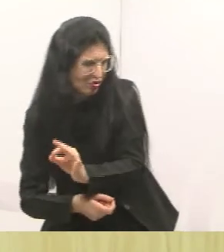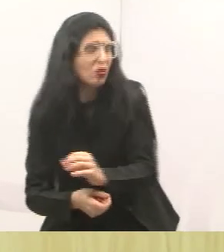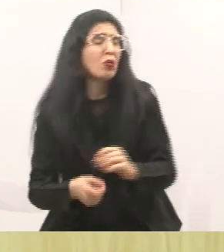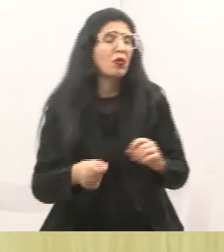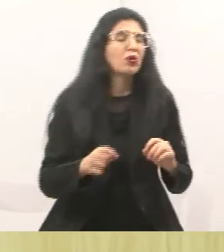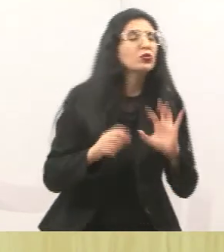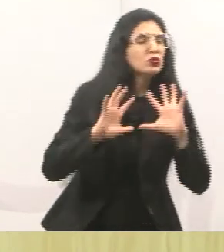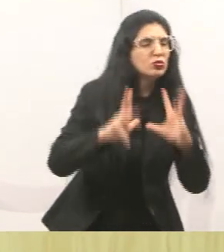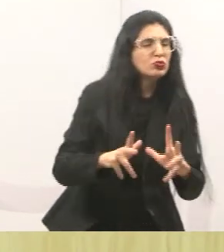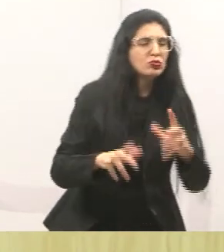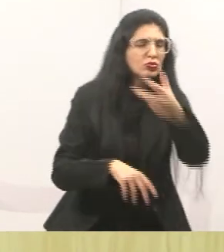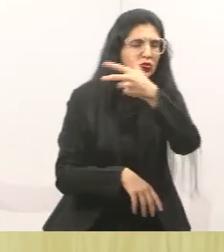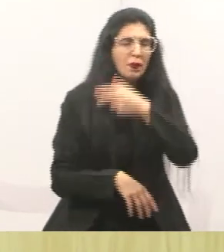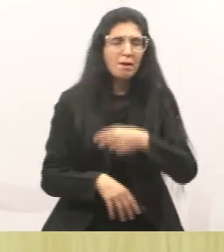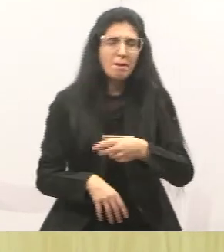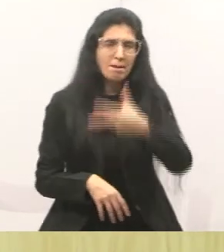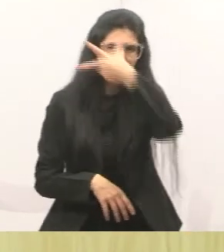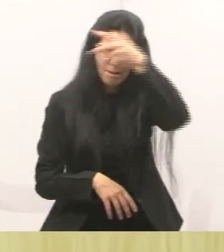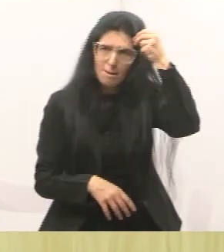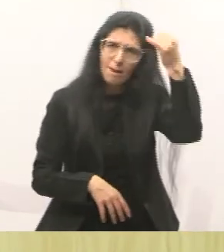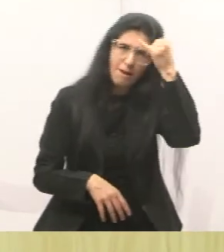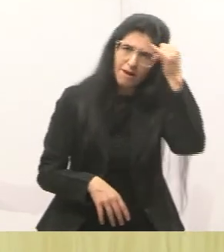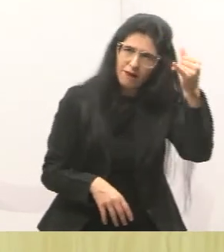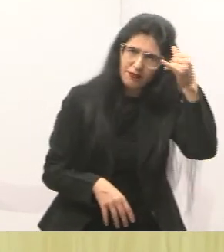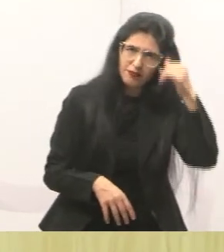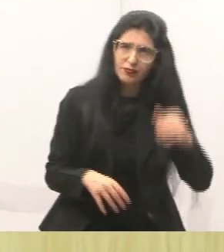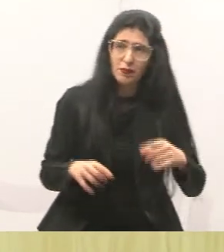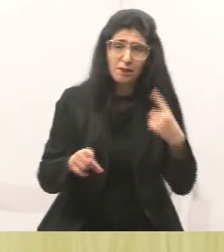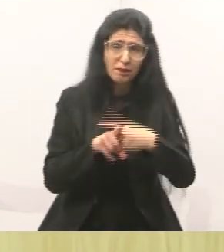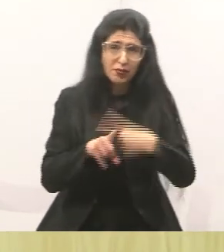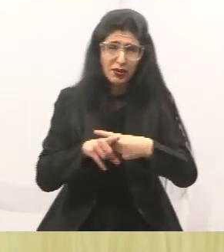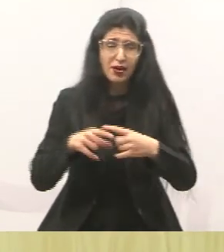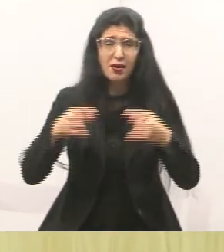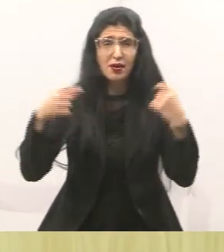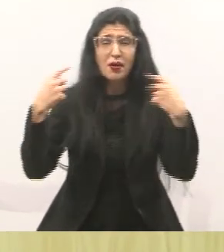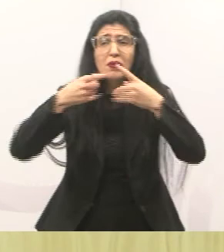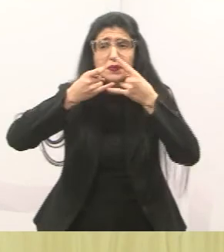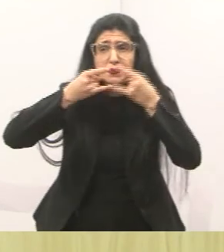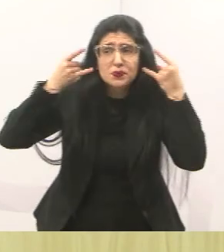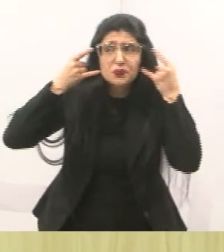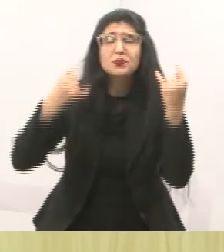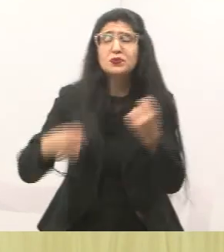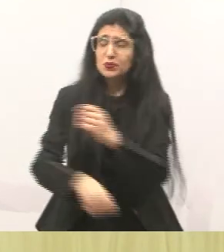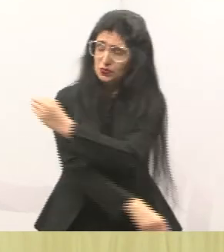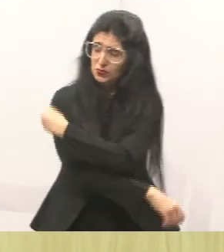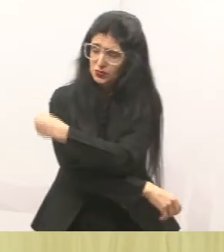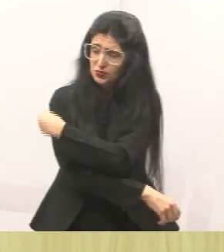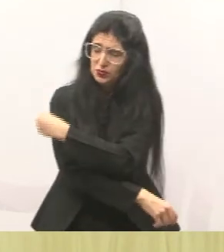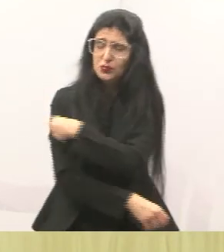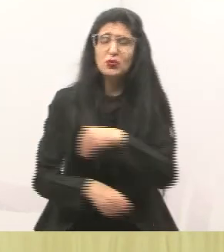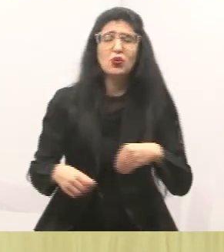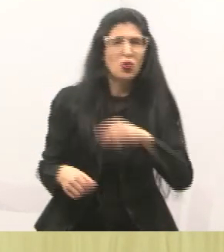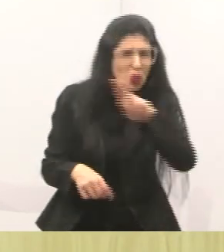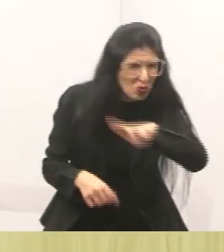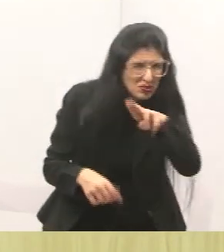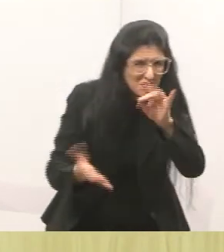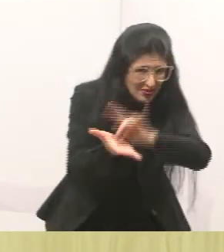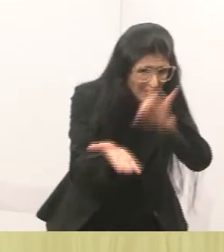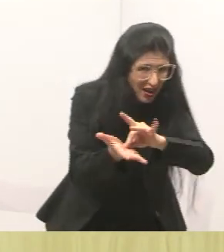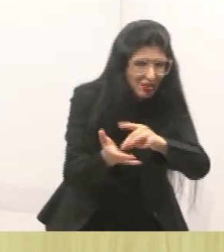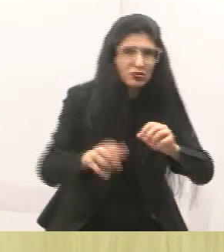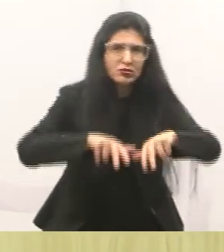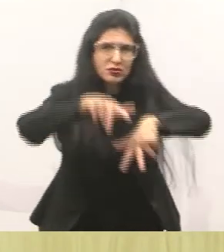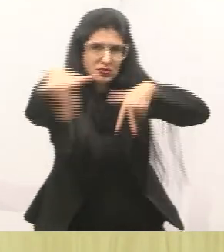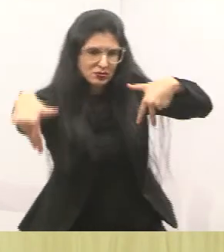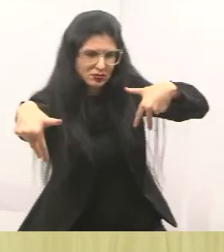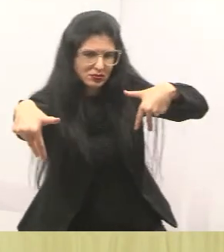a todas as medidas preventivas de uso de EPI, produtos de higienização e, em especial, observando o devido distanciamento?